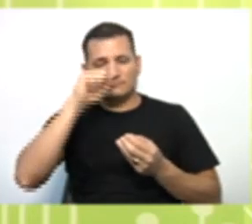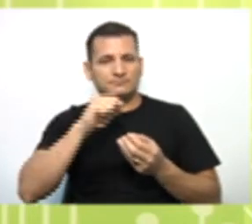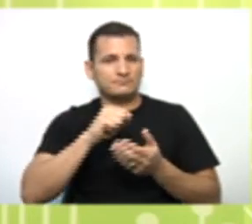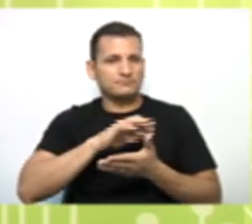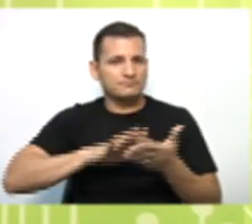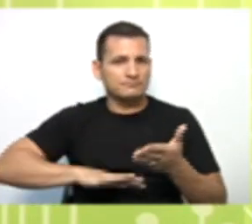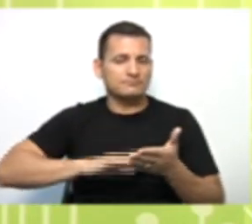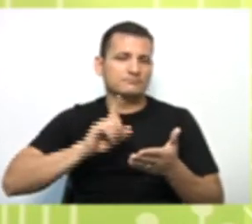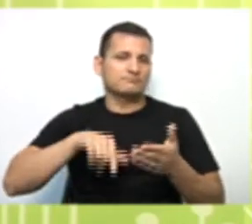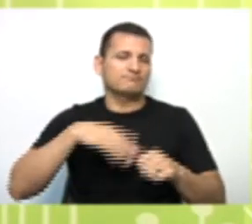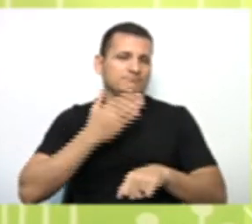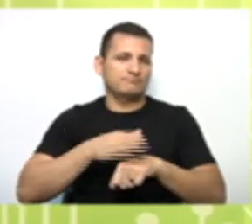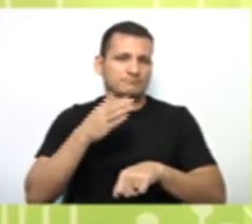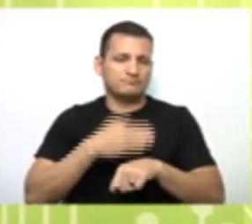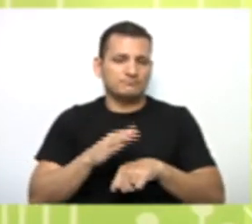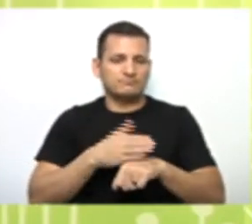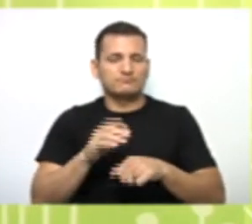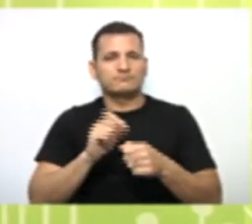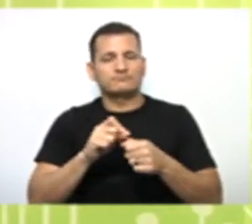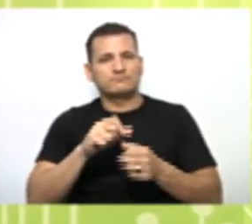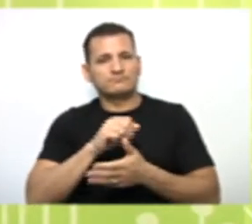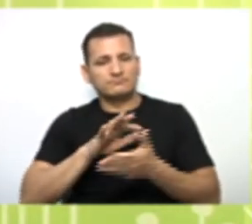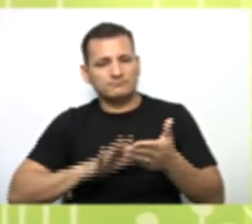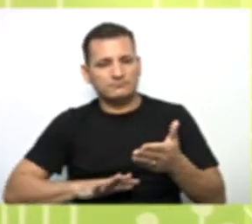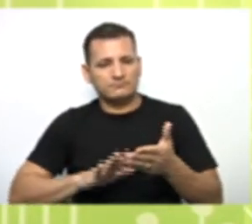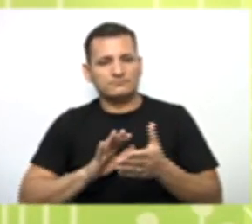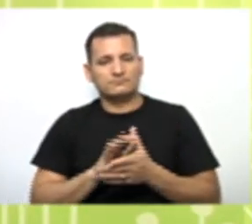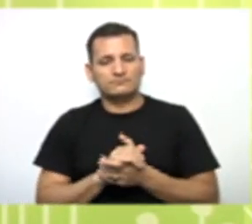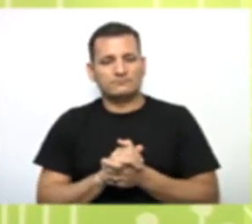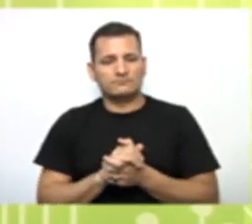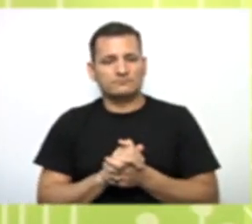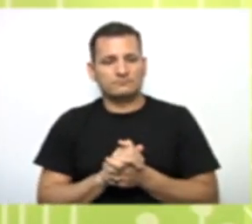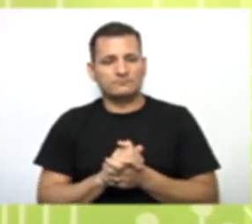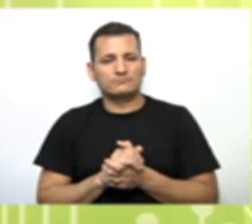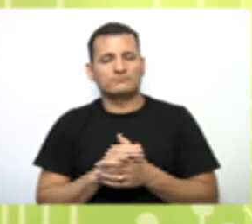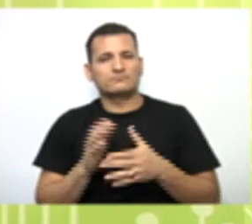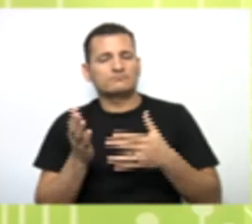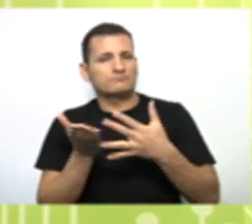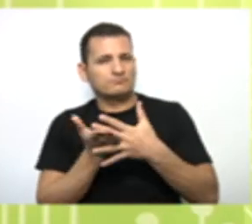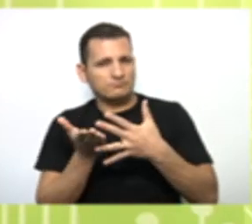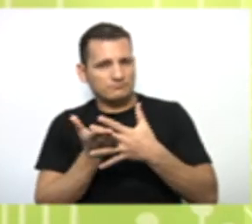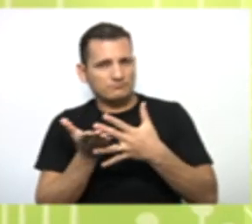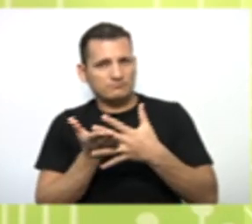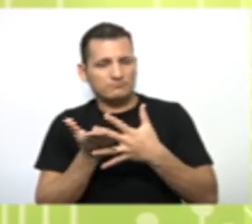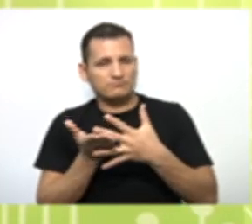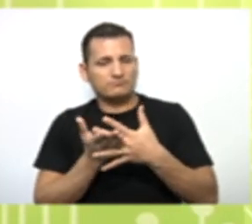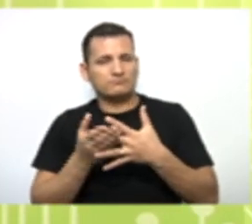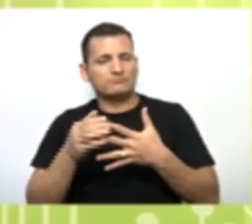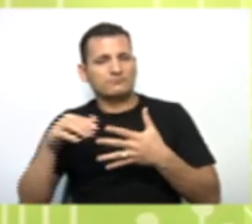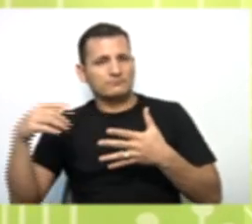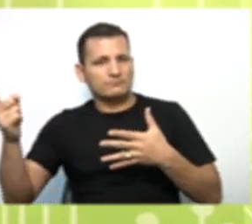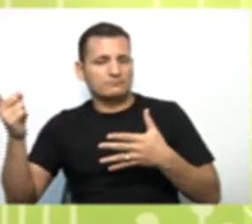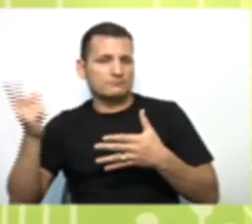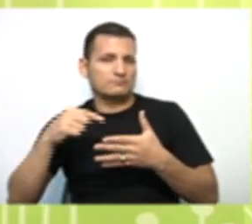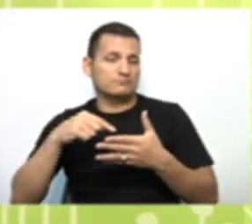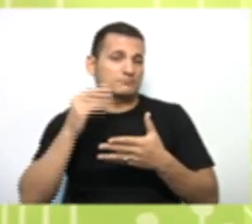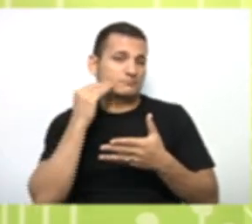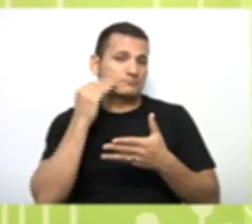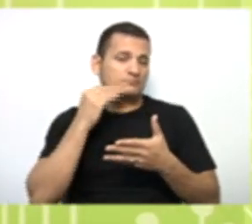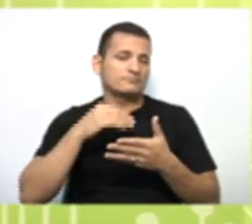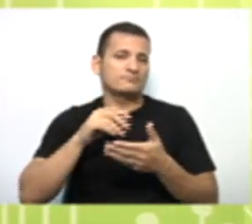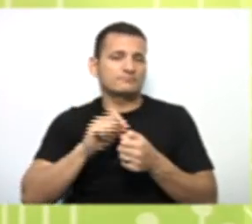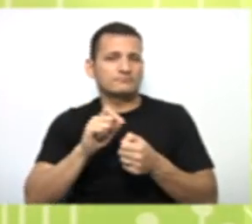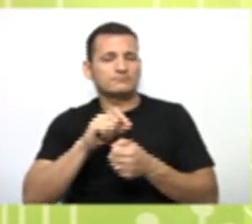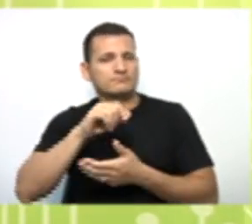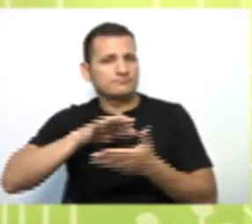Exercício. Faça as atividades. Depois do nosso tempinho aqui, a gente vai fazer mais atividade, vai tentar trabalhar mais